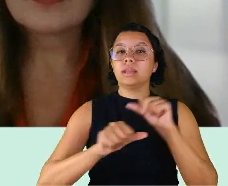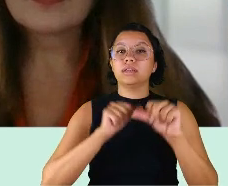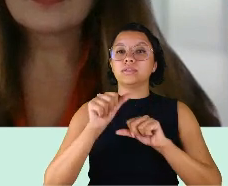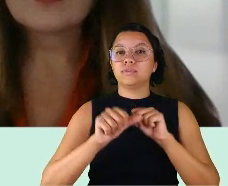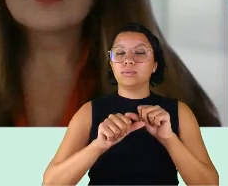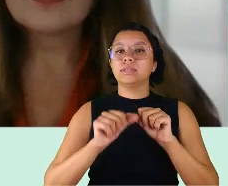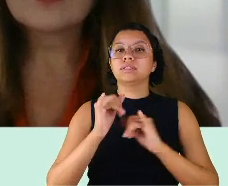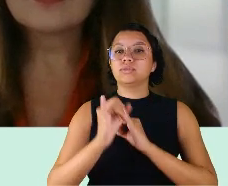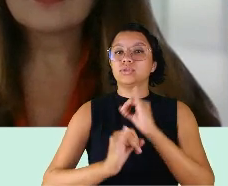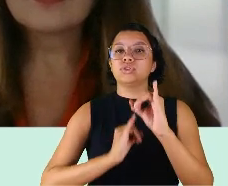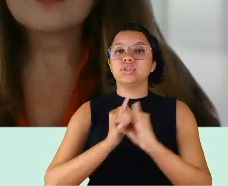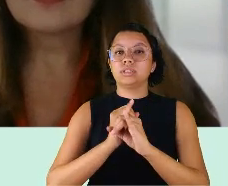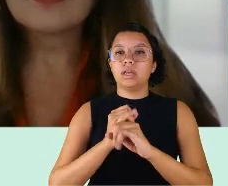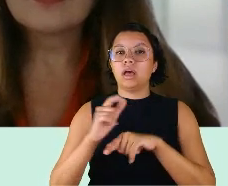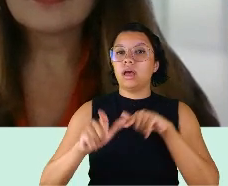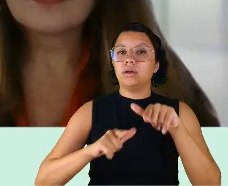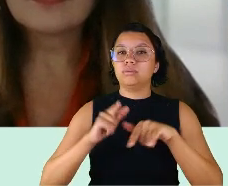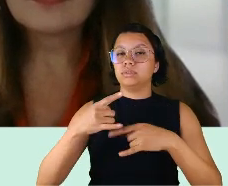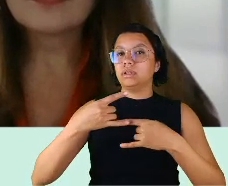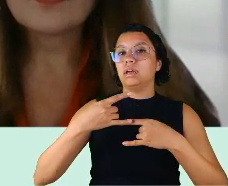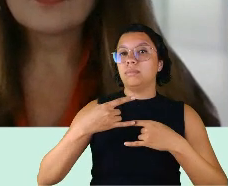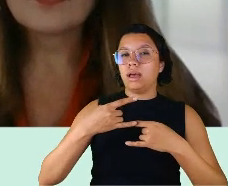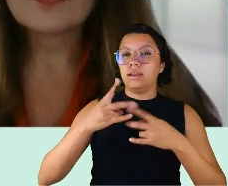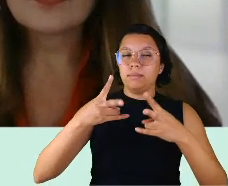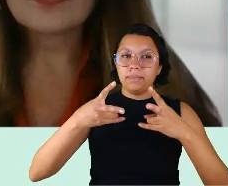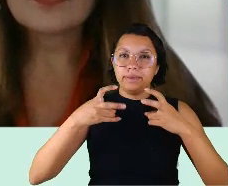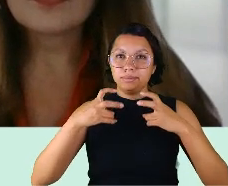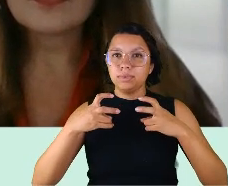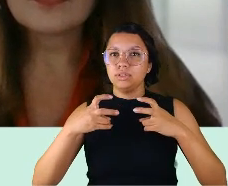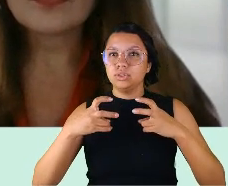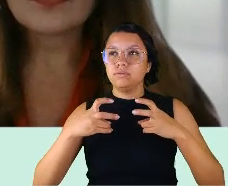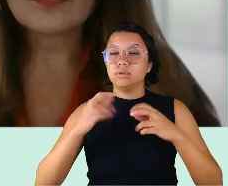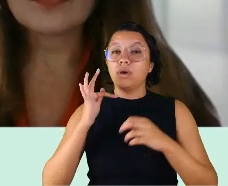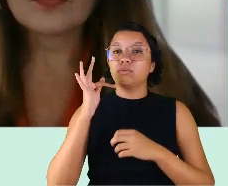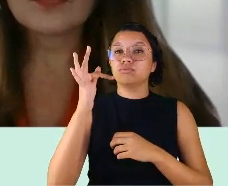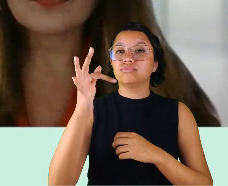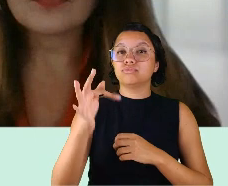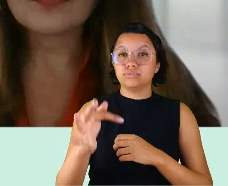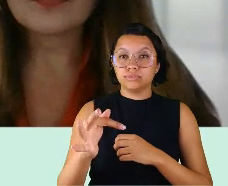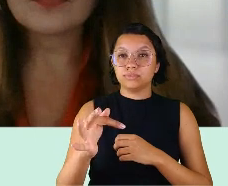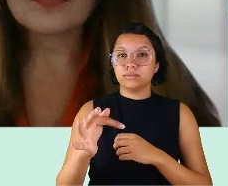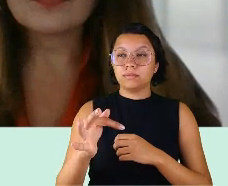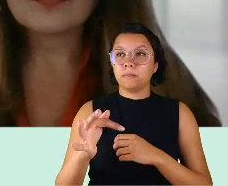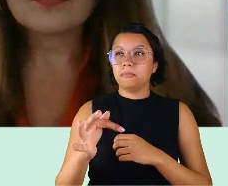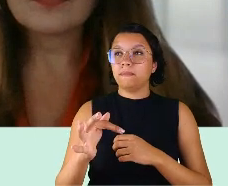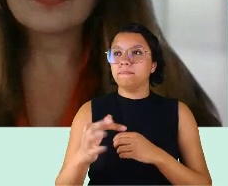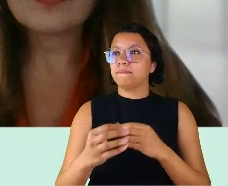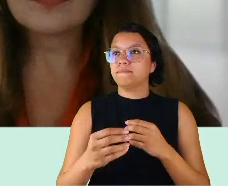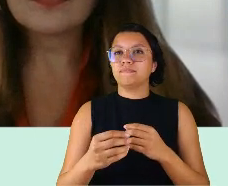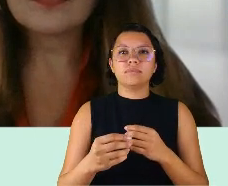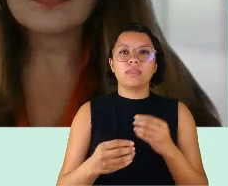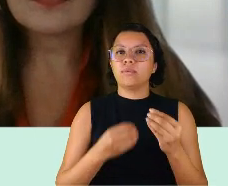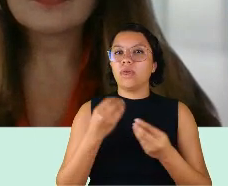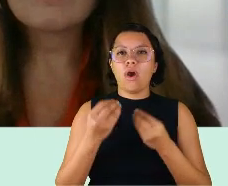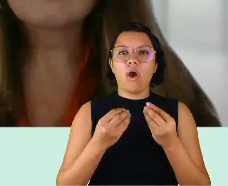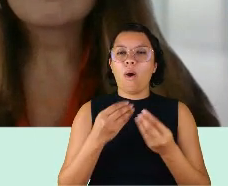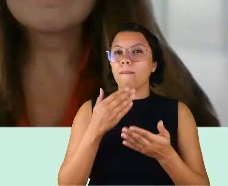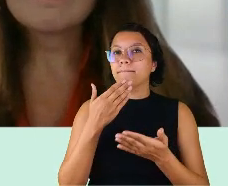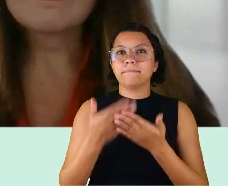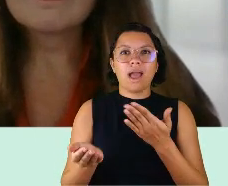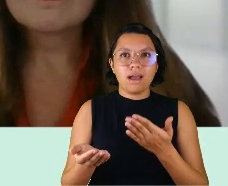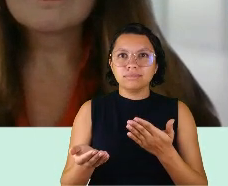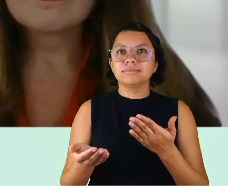transformação digital, o teletrabalho e as perspectivas para o futuro. É imperdível, ele que é um